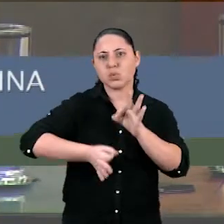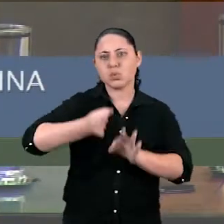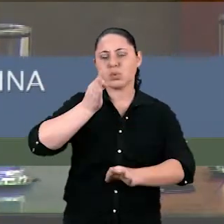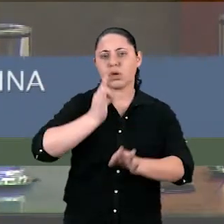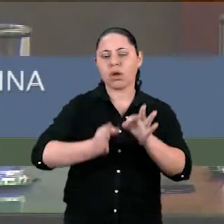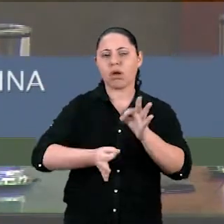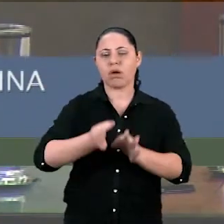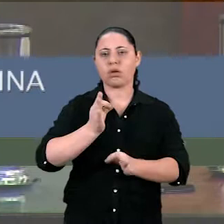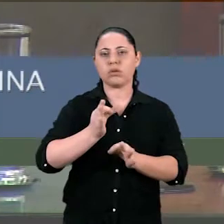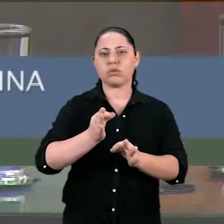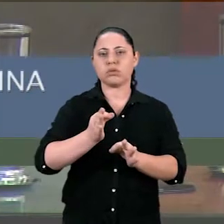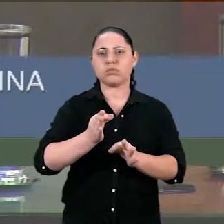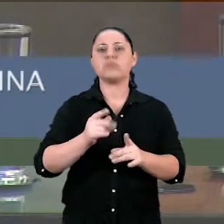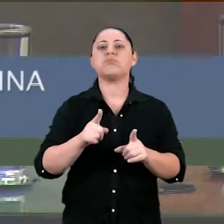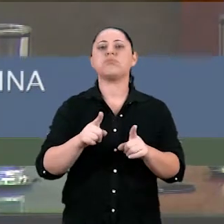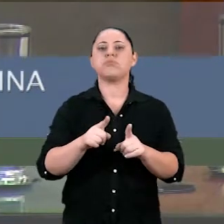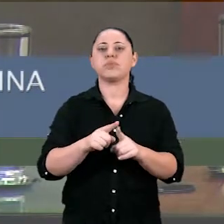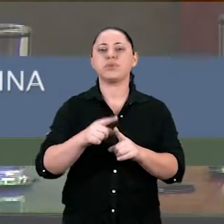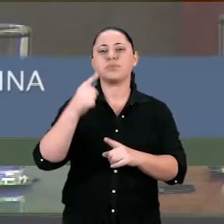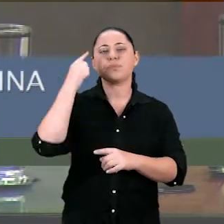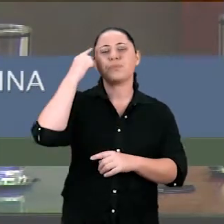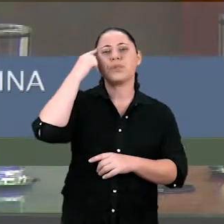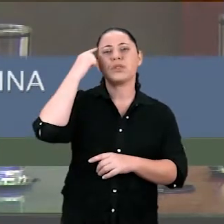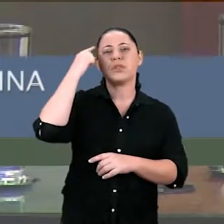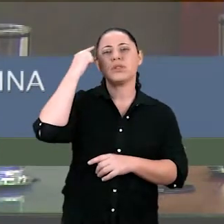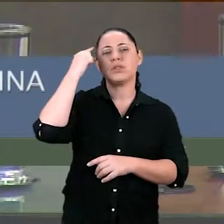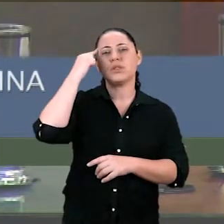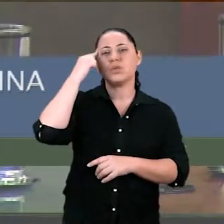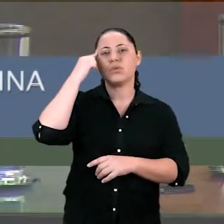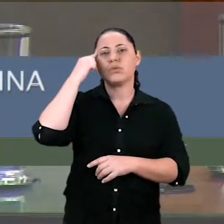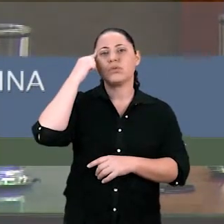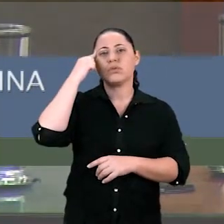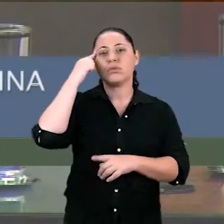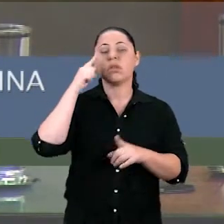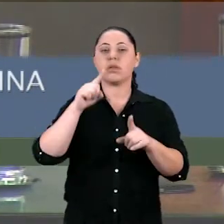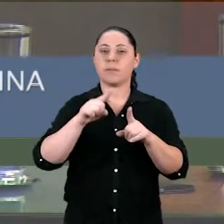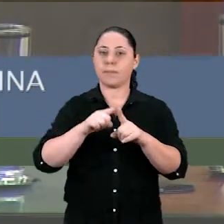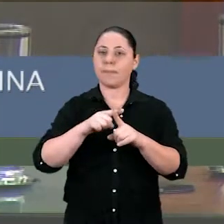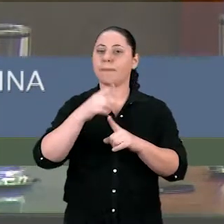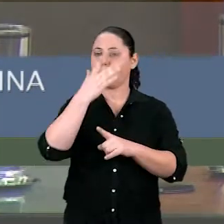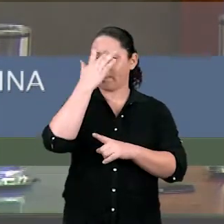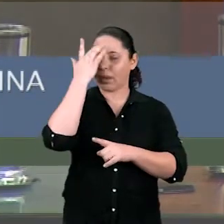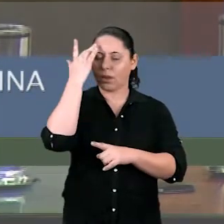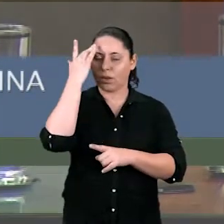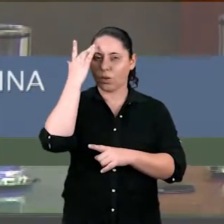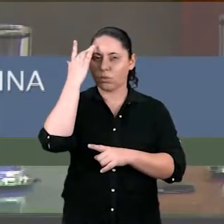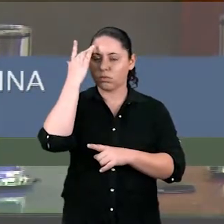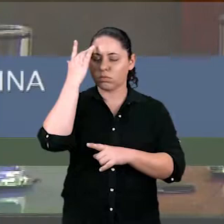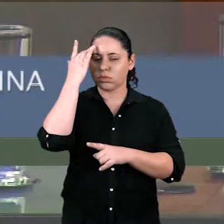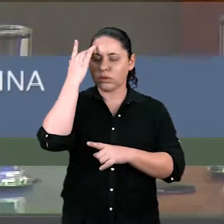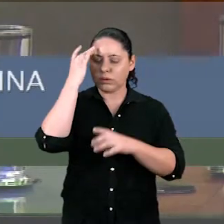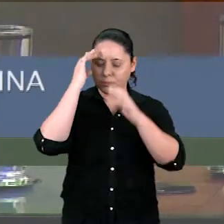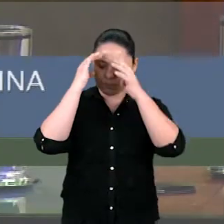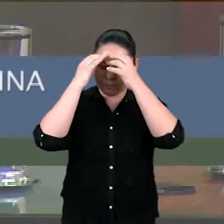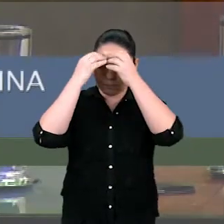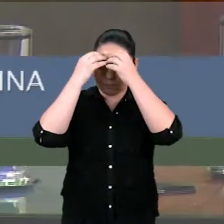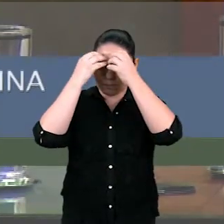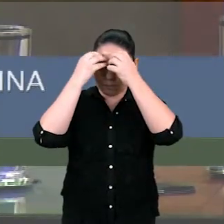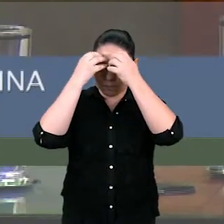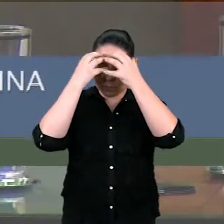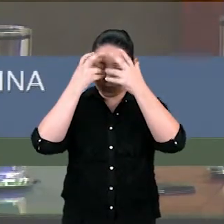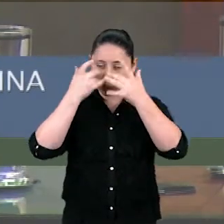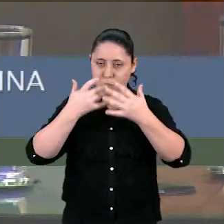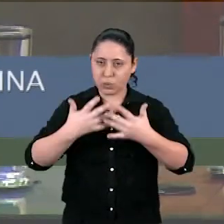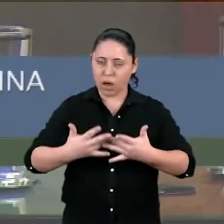atividade jurisdicional, um pensador e alguém que reflete sobre os